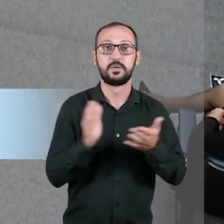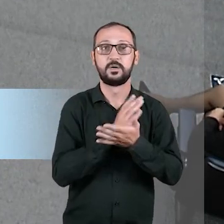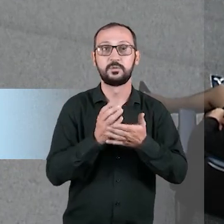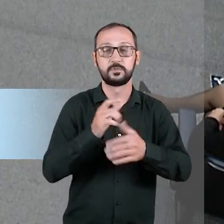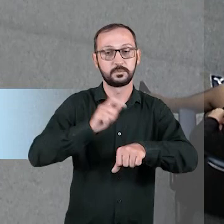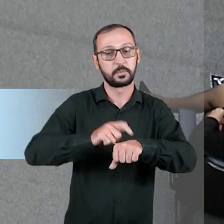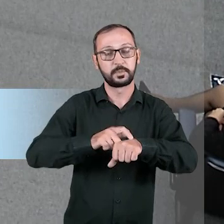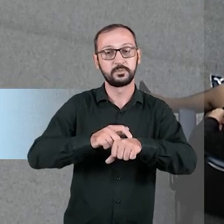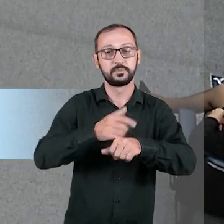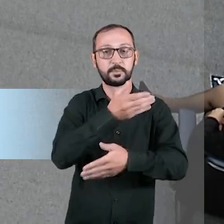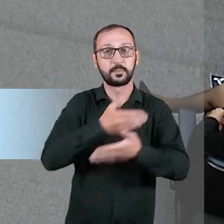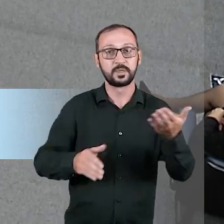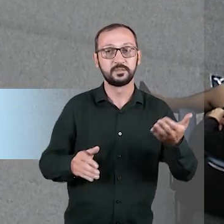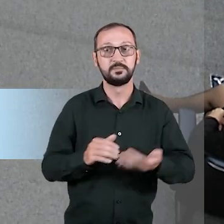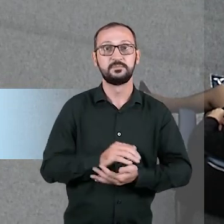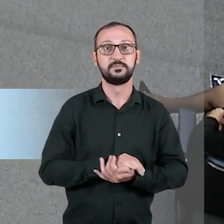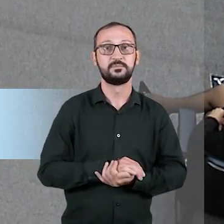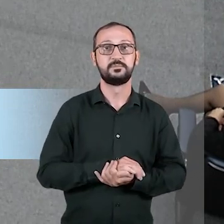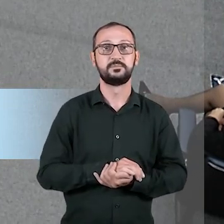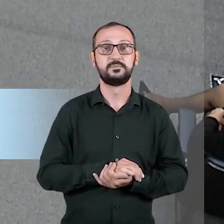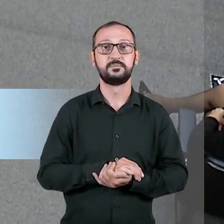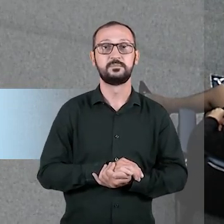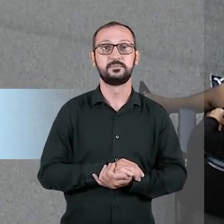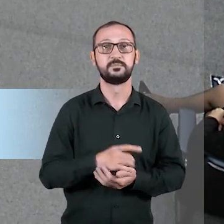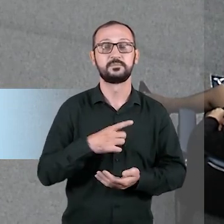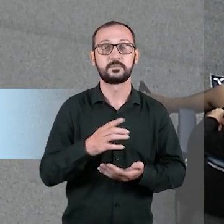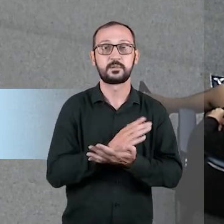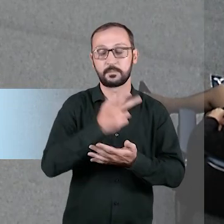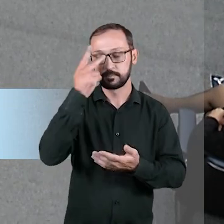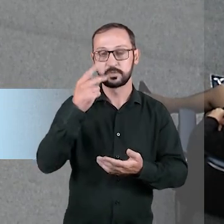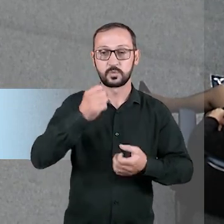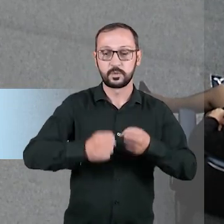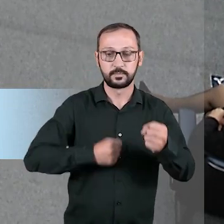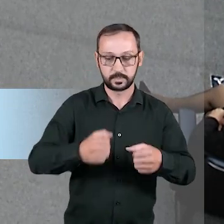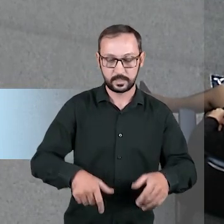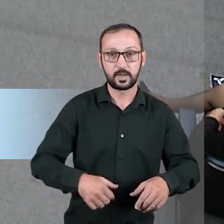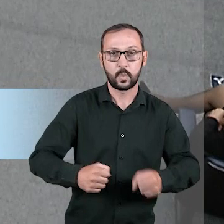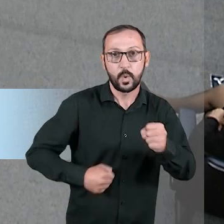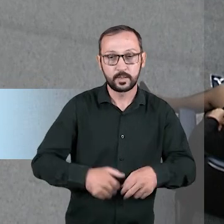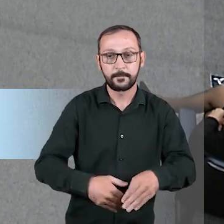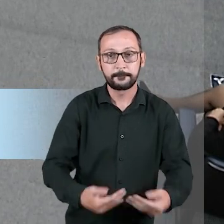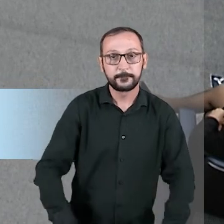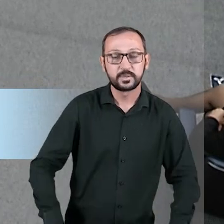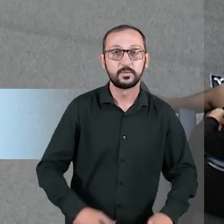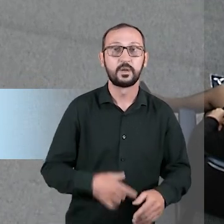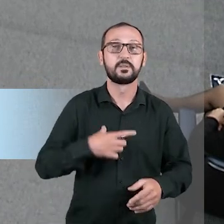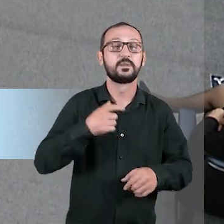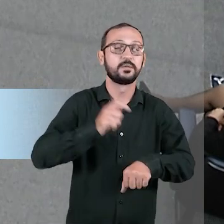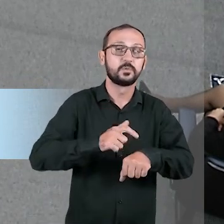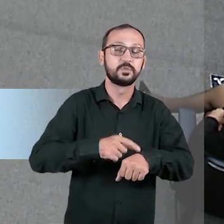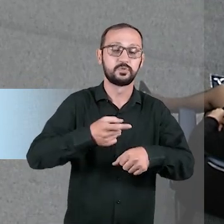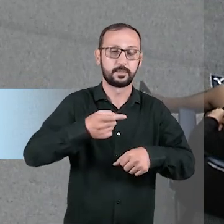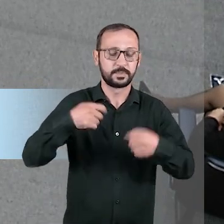entendeu? Tem gente que numa perda... igual tem uns maratonistas que eles perderam as pernas, né? E aí fica aquela questão